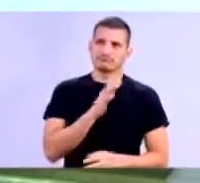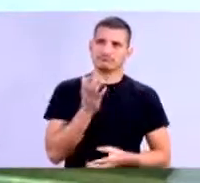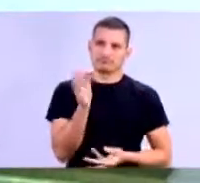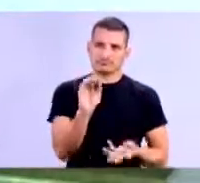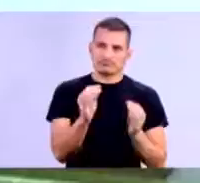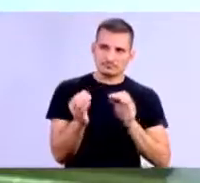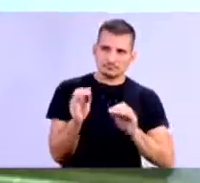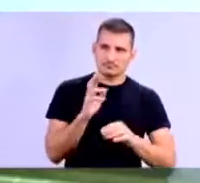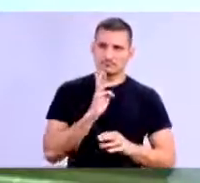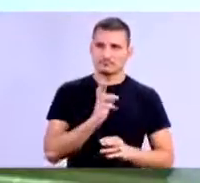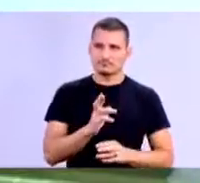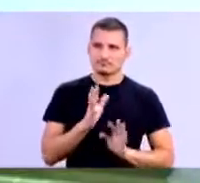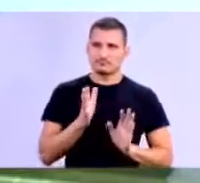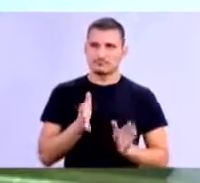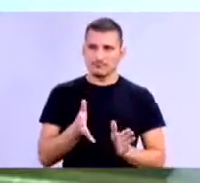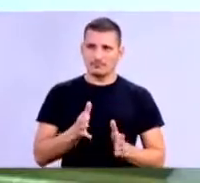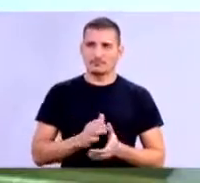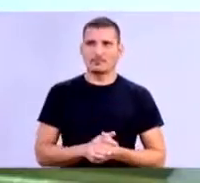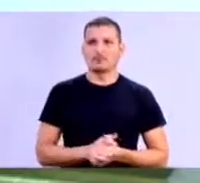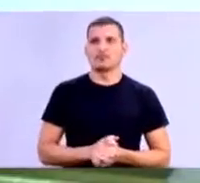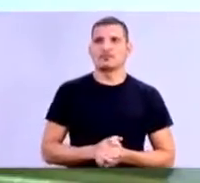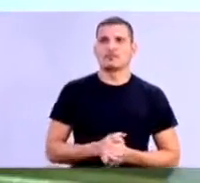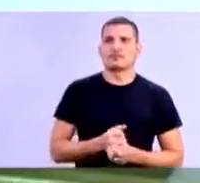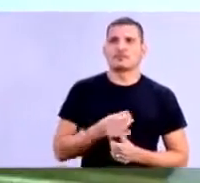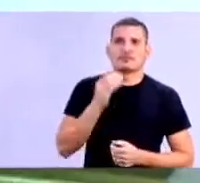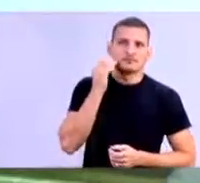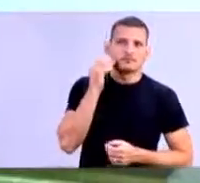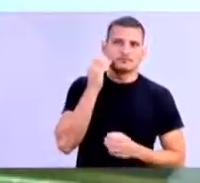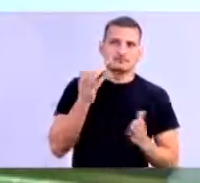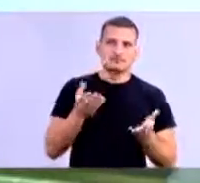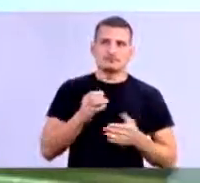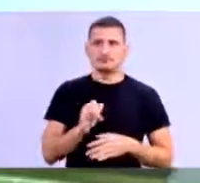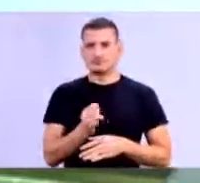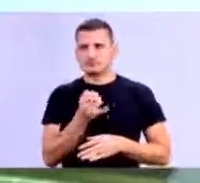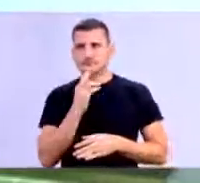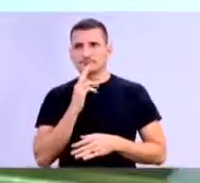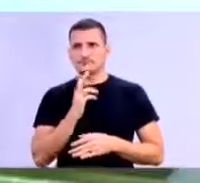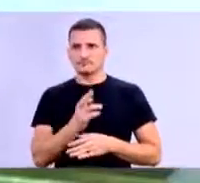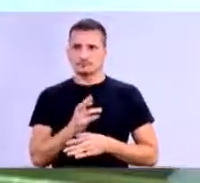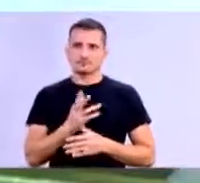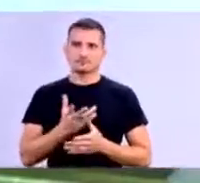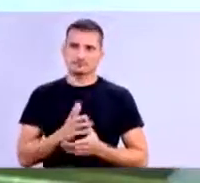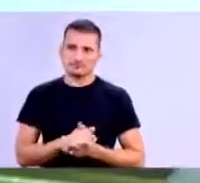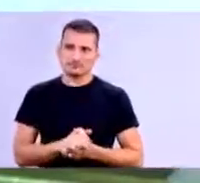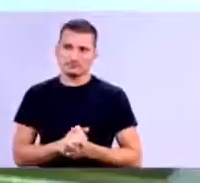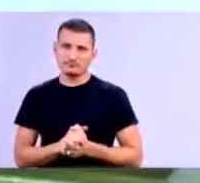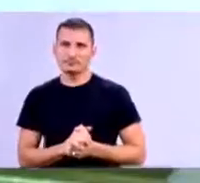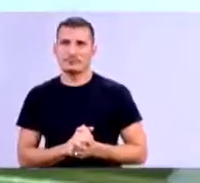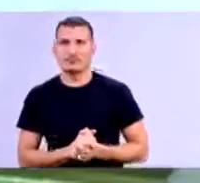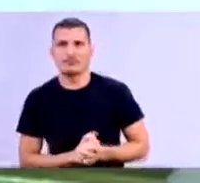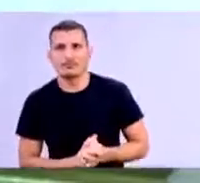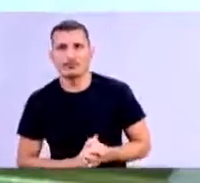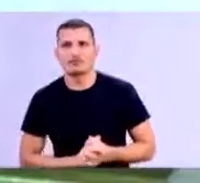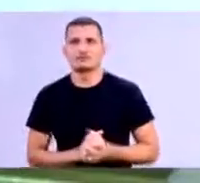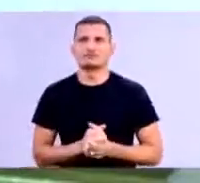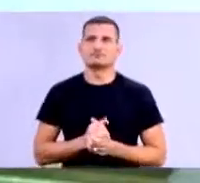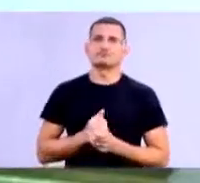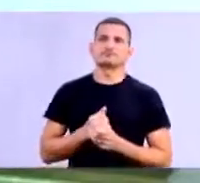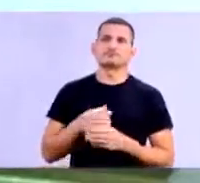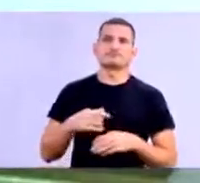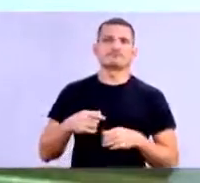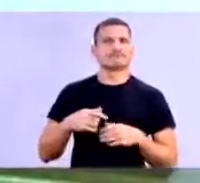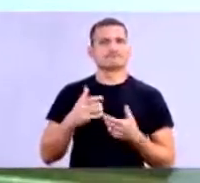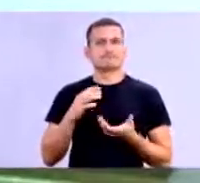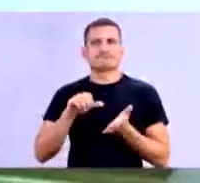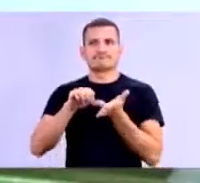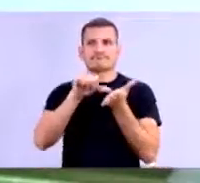respostas. Nós vamos tentar aproveitar a resposta de não vai dar para falar de todos os polos, nem de